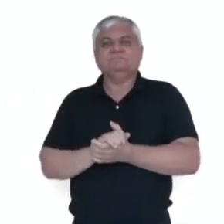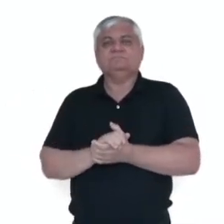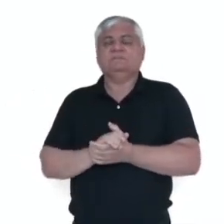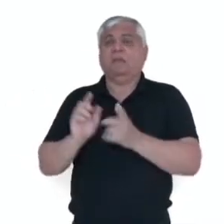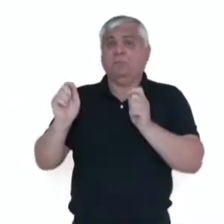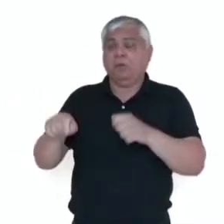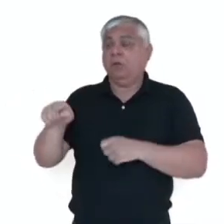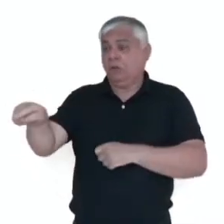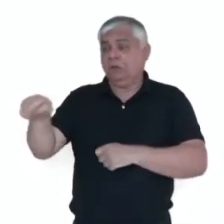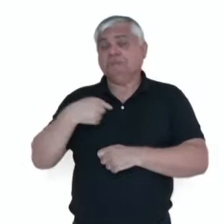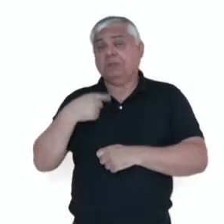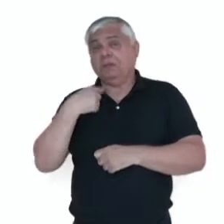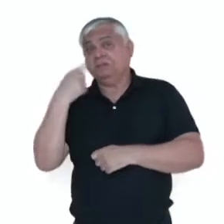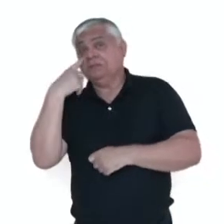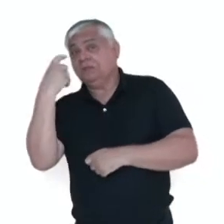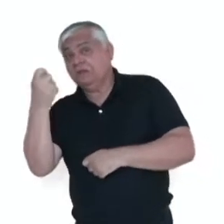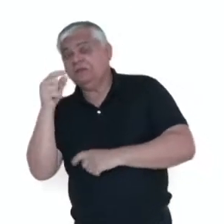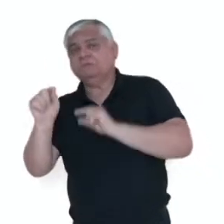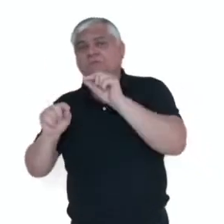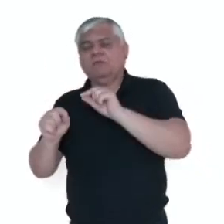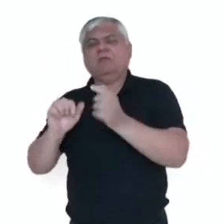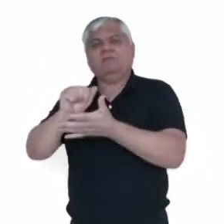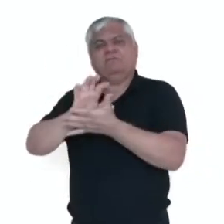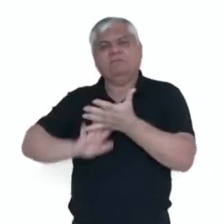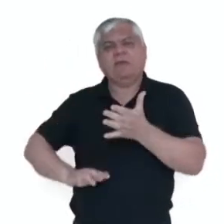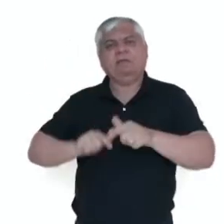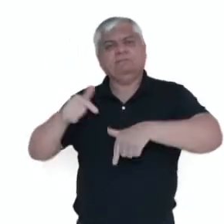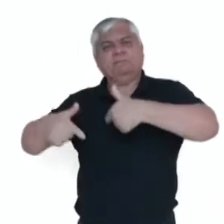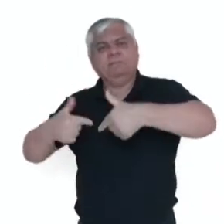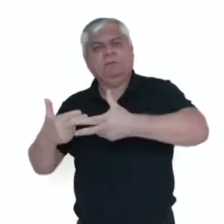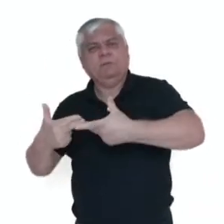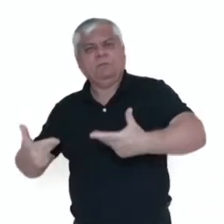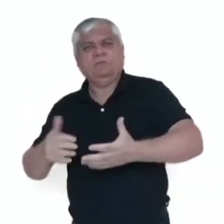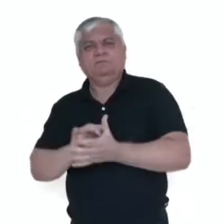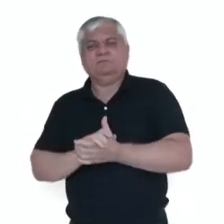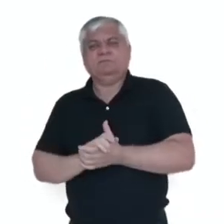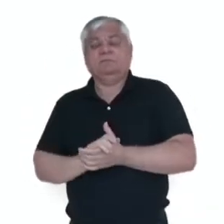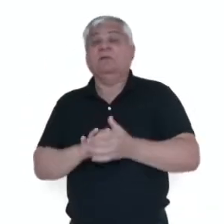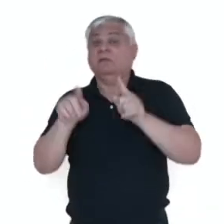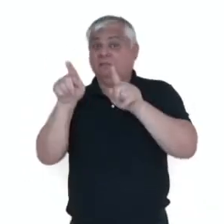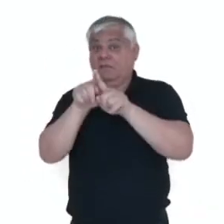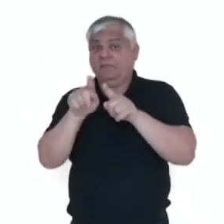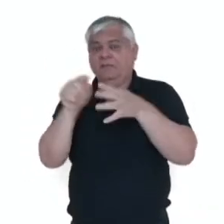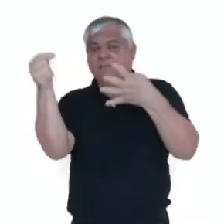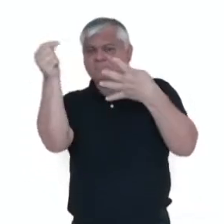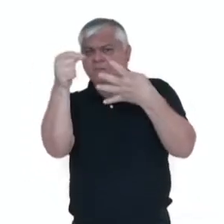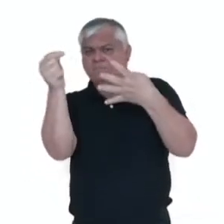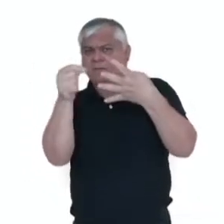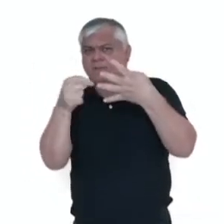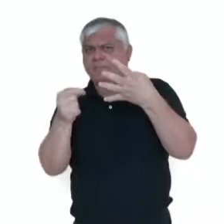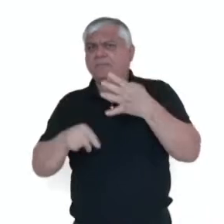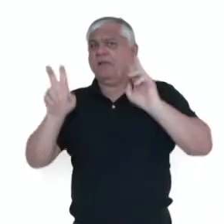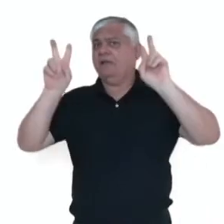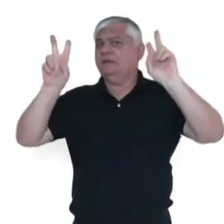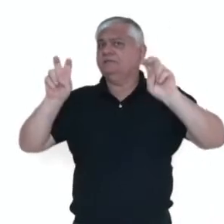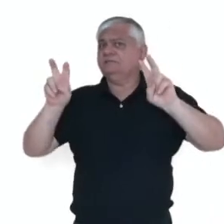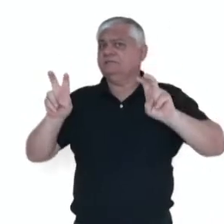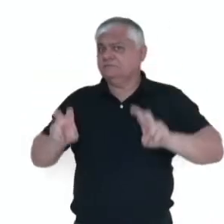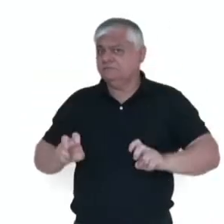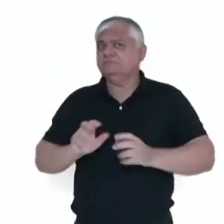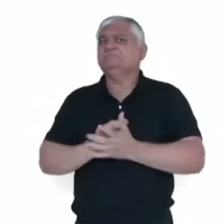ter interesse o quê? Nas atividades. Também cita os assuntos que mais chamaram a atenção durante o